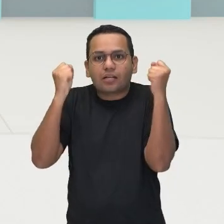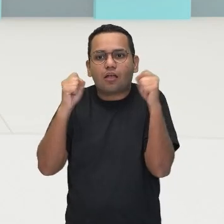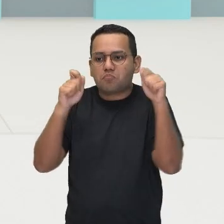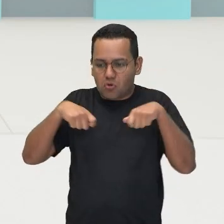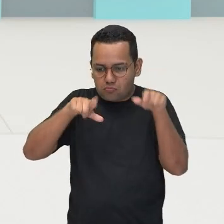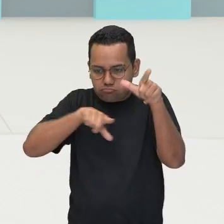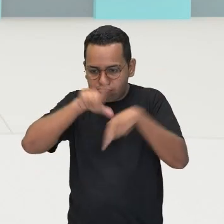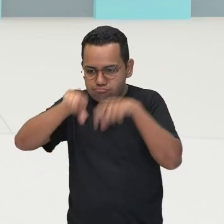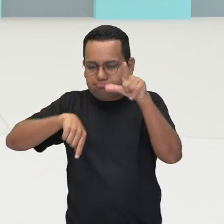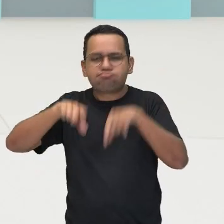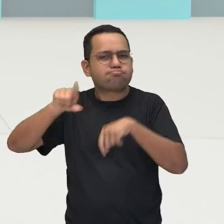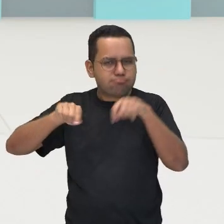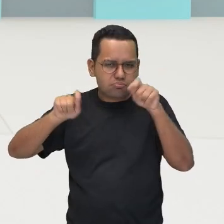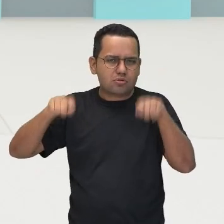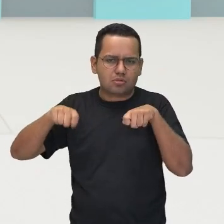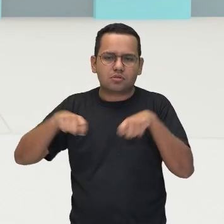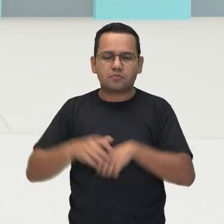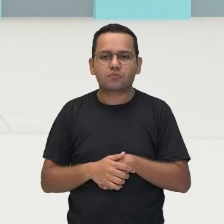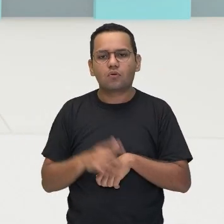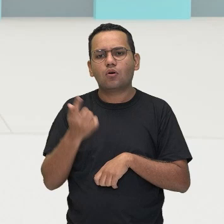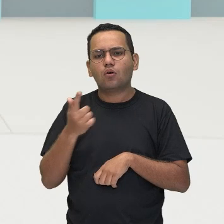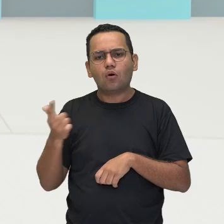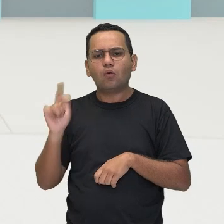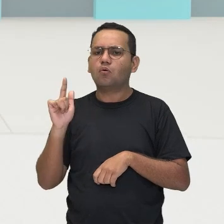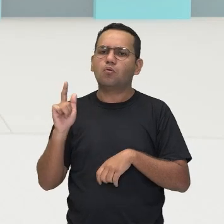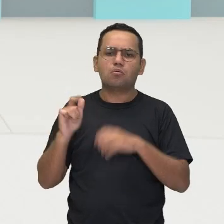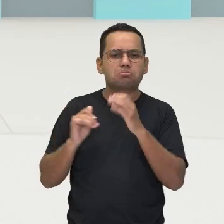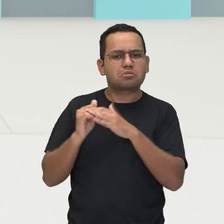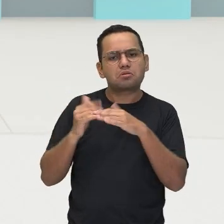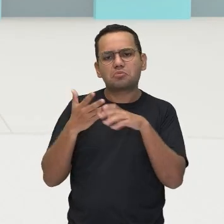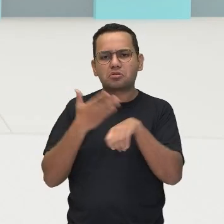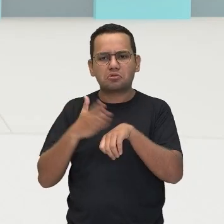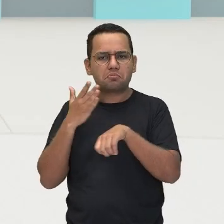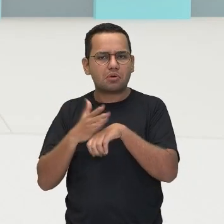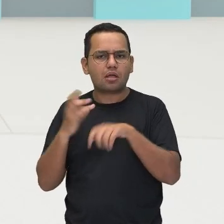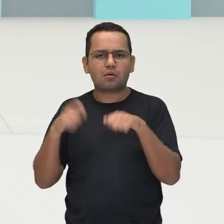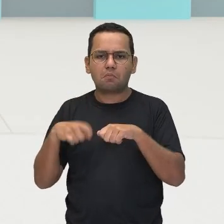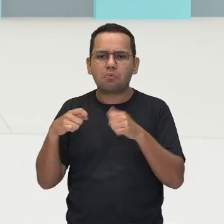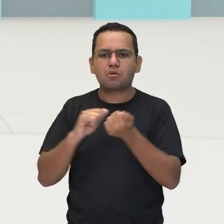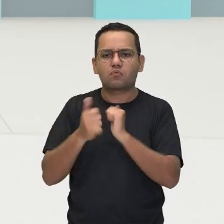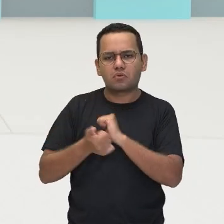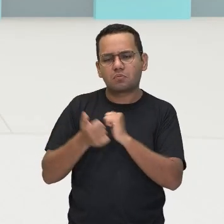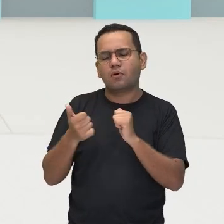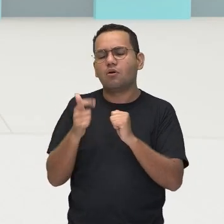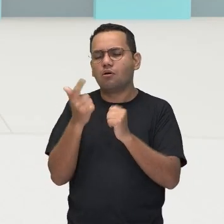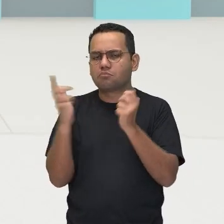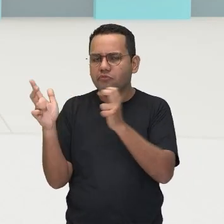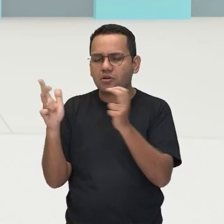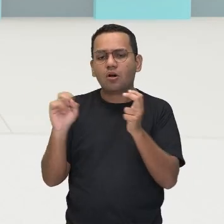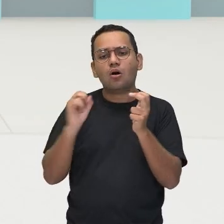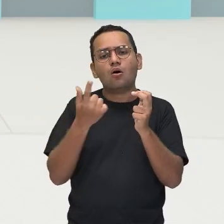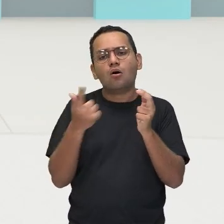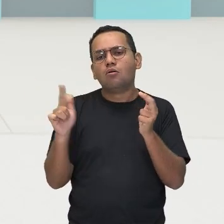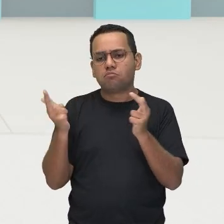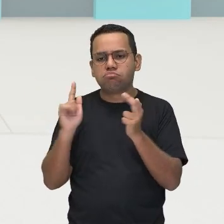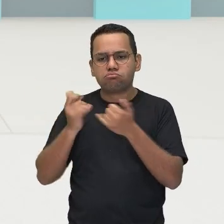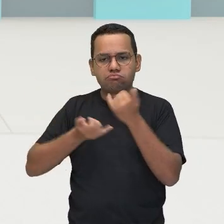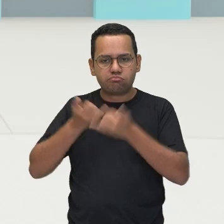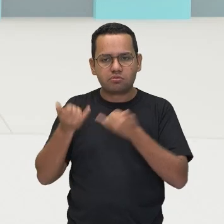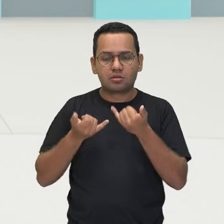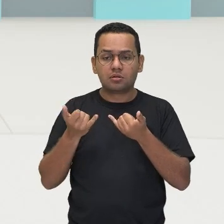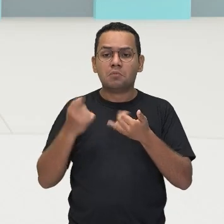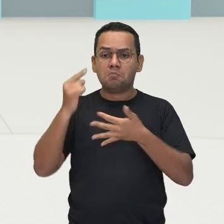outras modalidades esportivas e também proporcionar ali momentos de lazer tudo isso são benefícios né que são